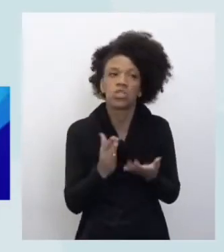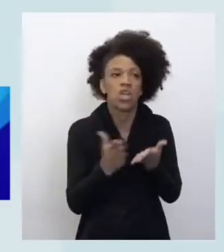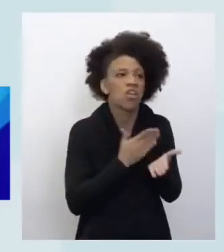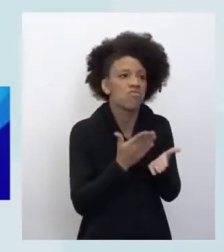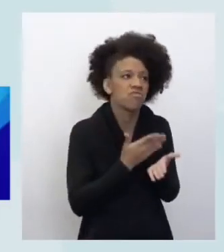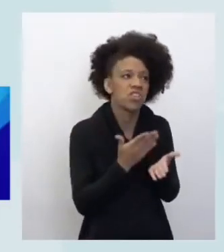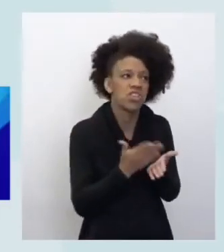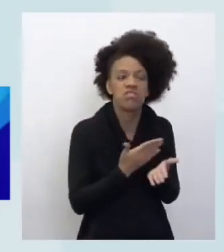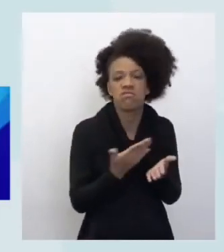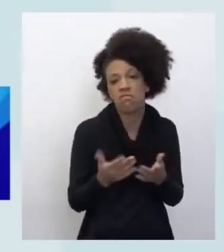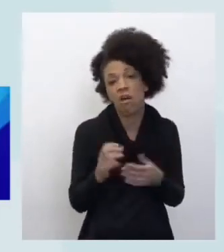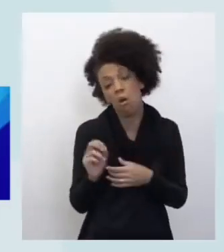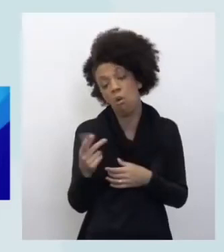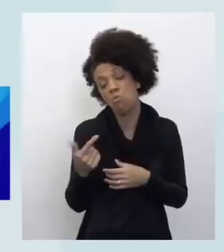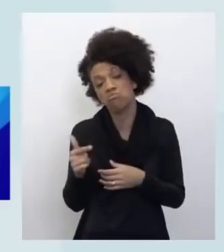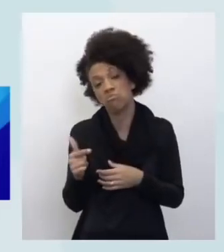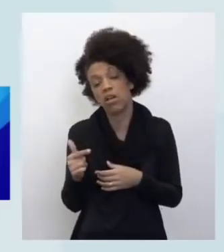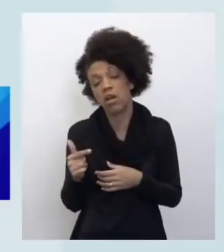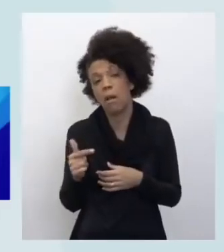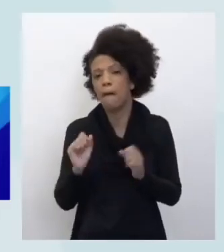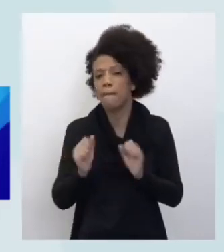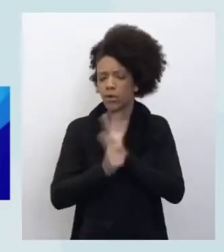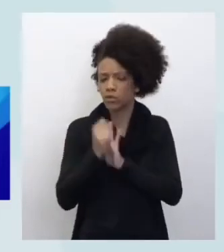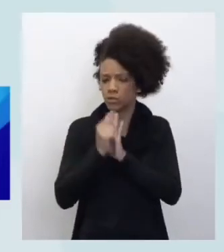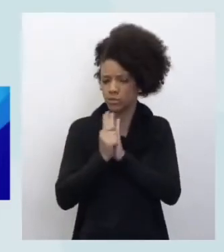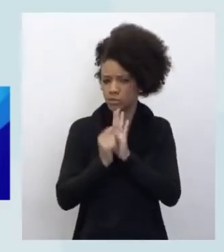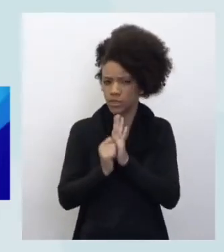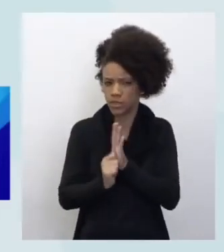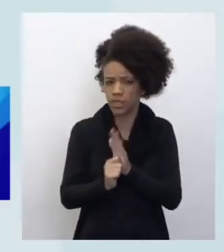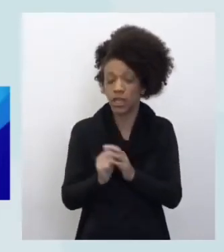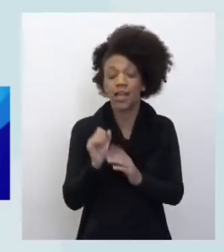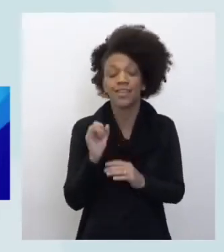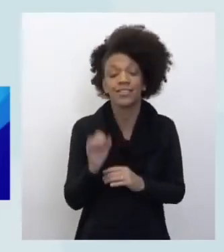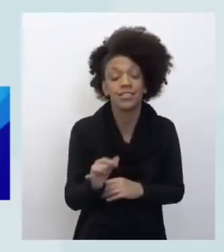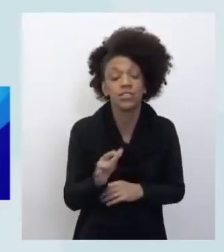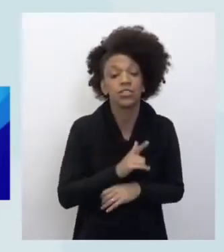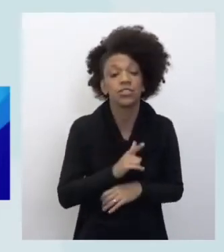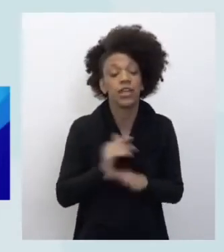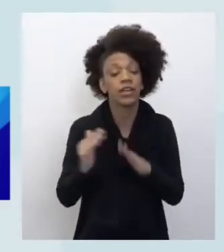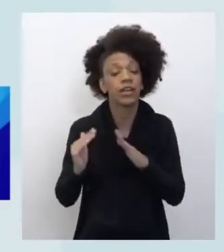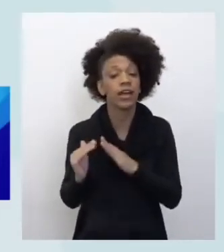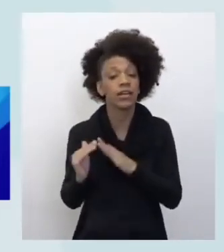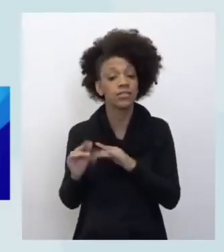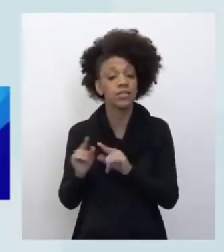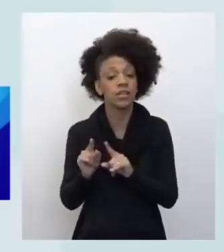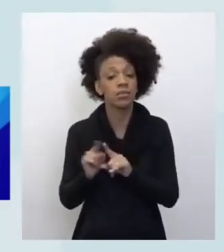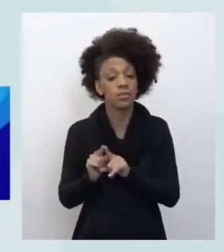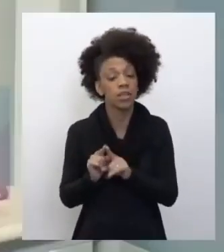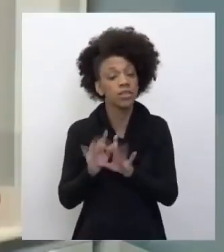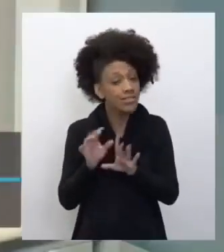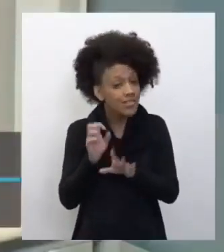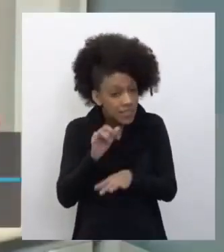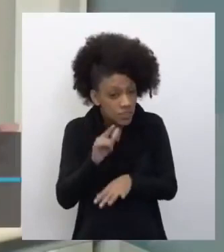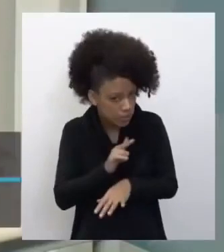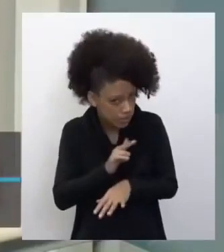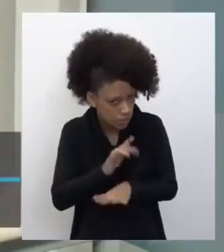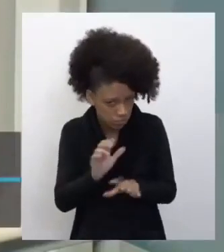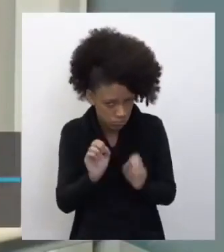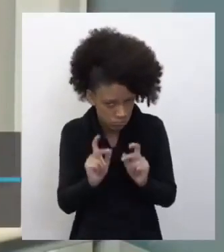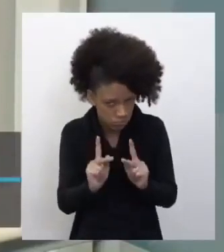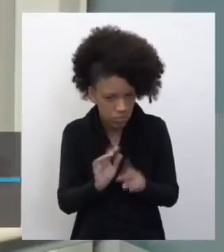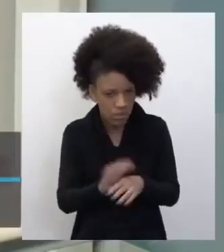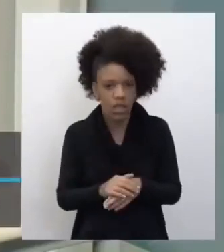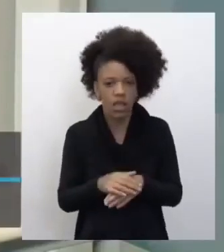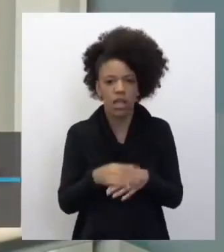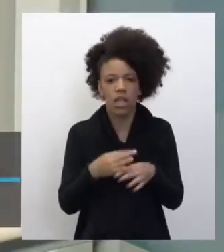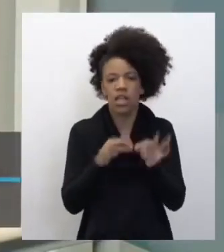revista, ou você, se você não tiver, você pode colorir a folha. Quem tiver, turma, em casa, pode pegar, quem tiver, tá?